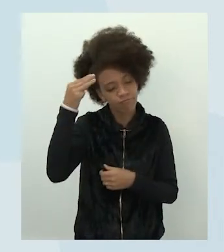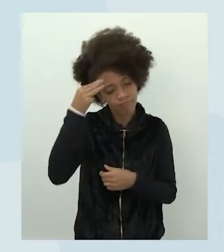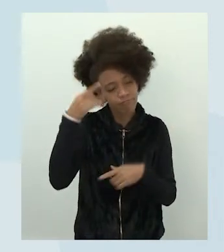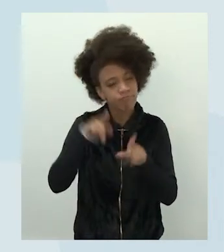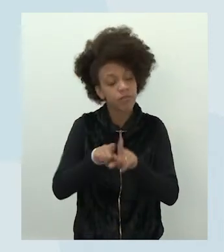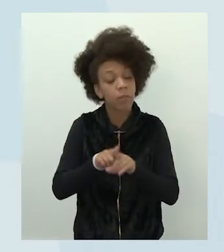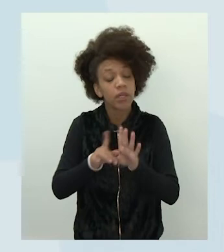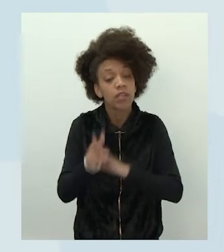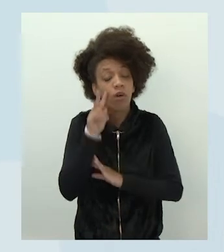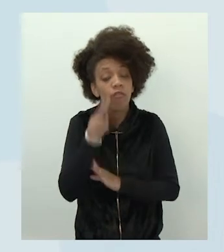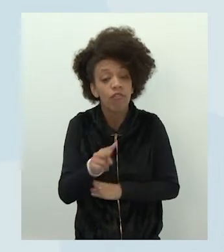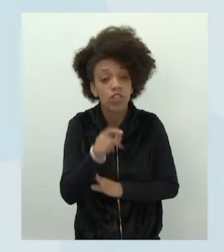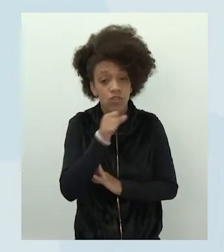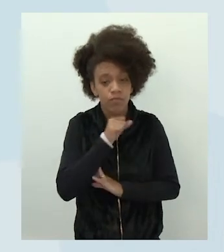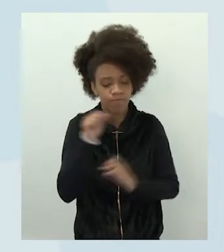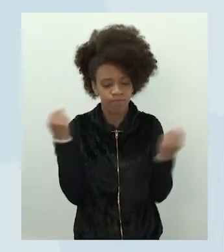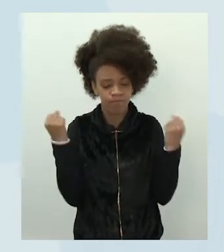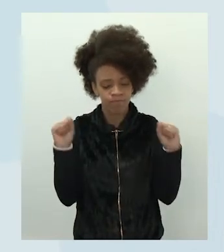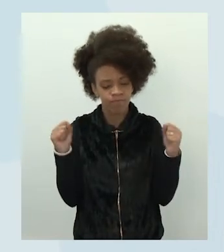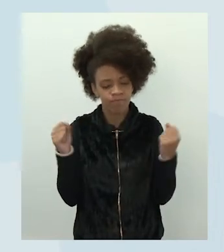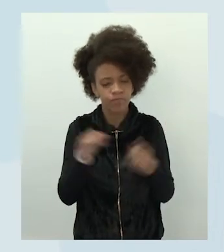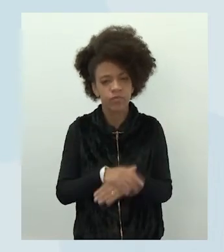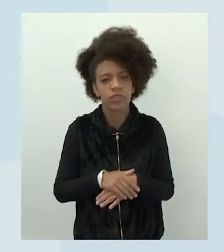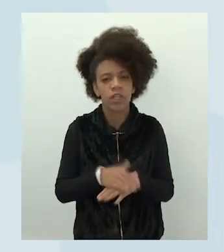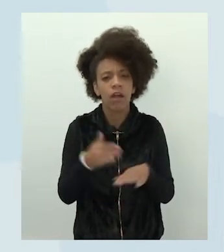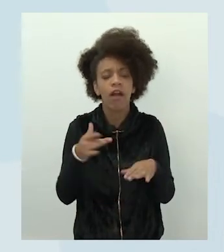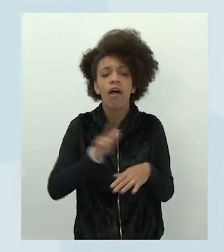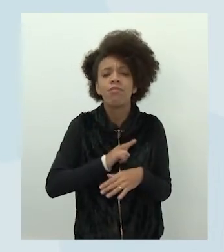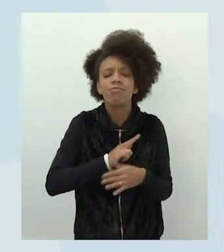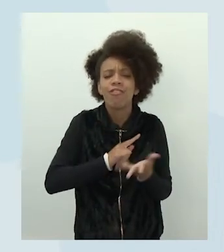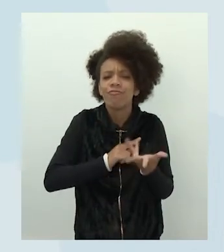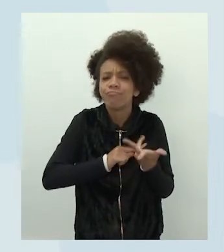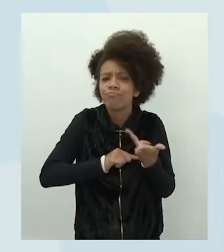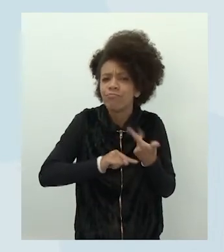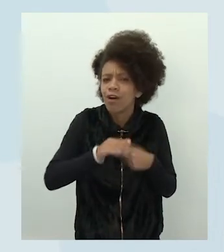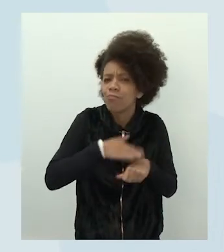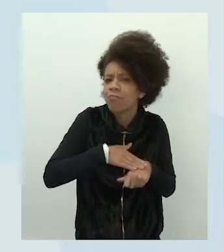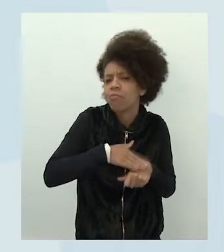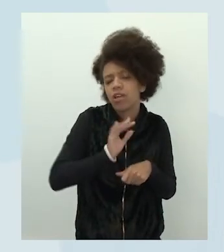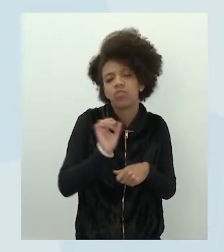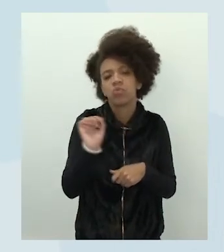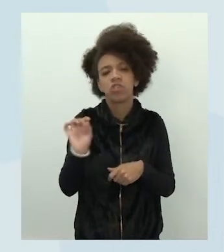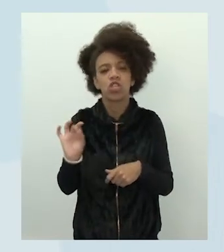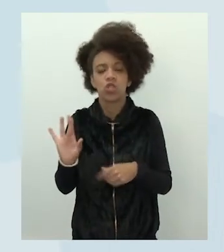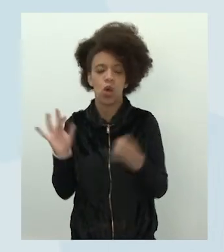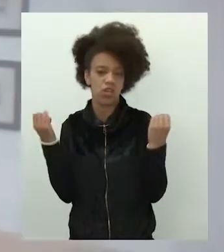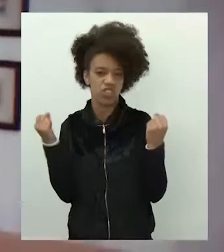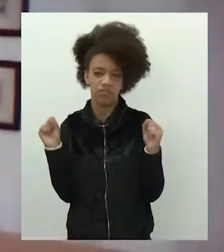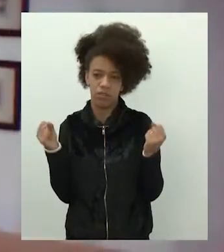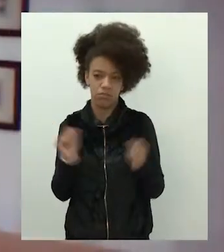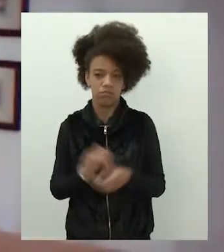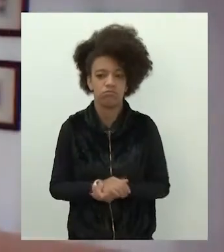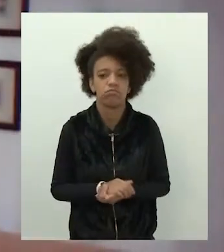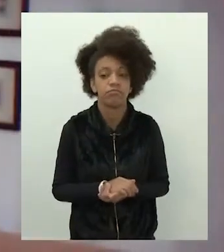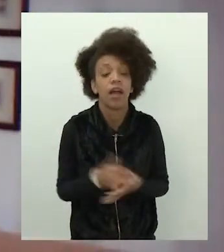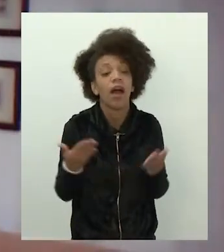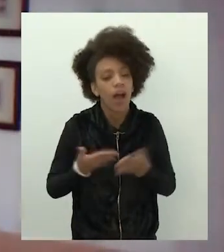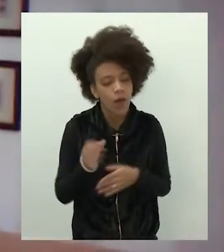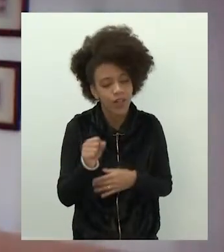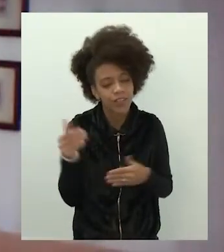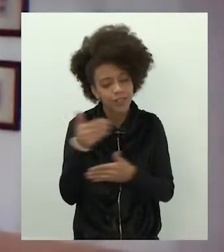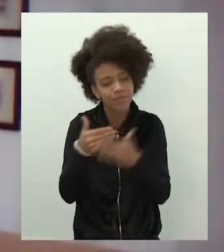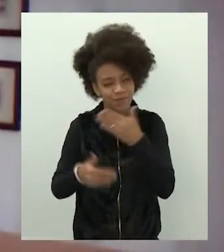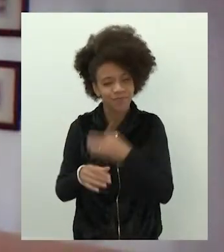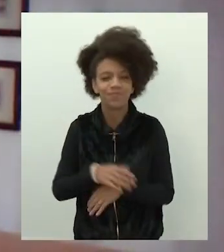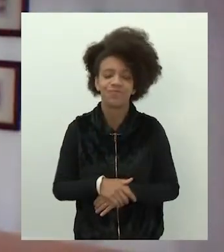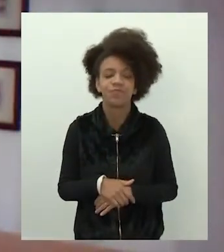que envelhecimento ativo envolve muito mais do que apenas atividade física. Agora sim, o próximo,